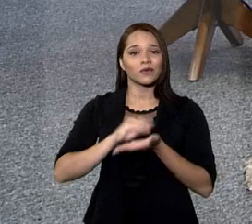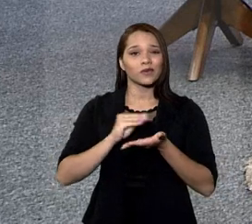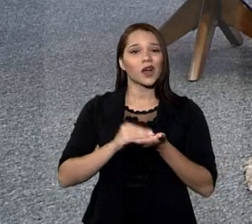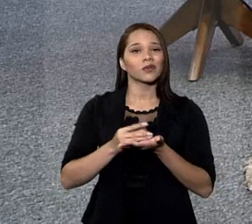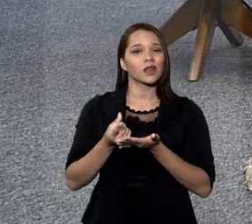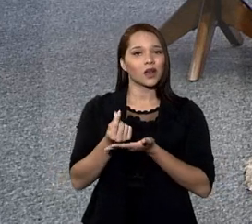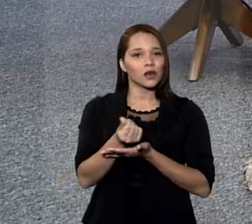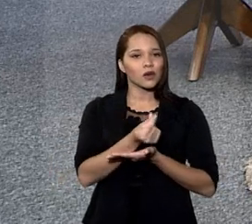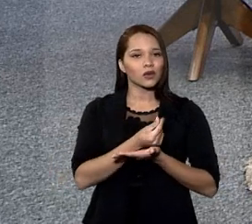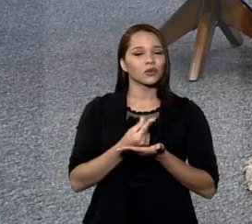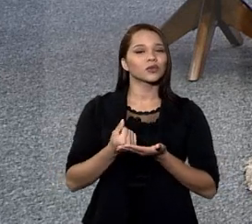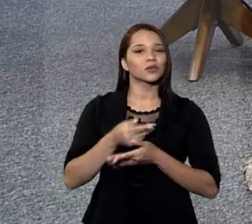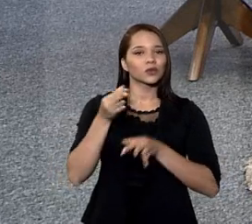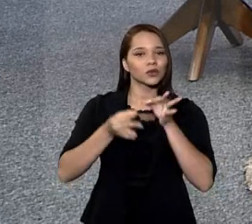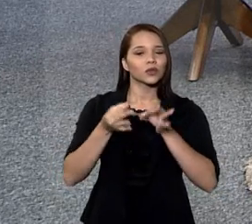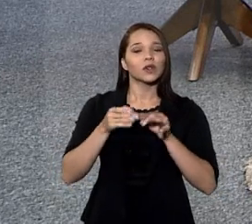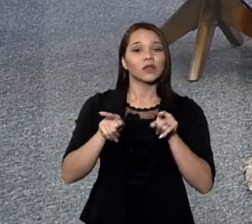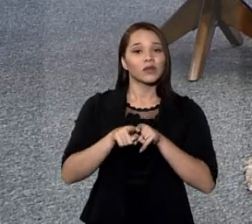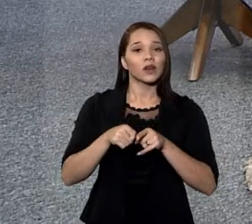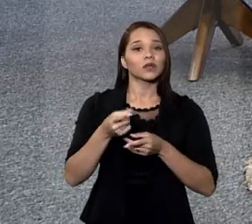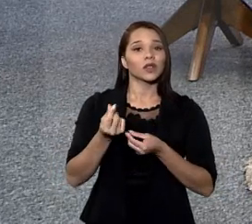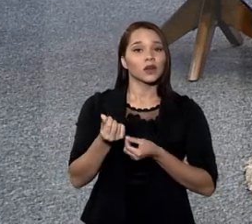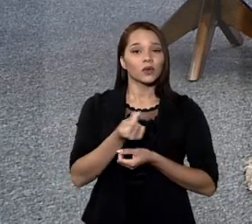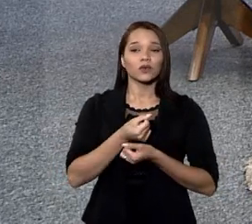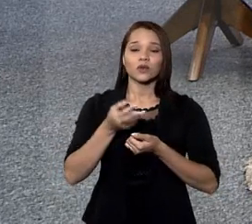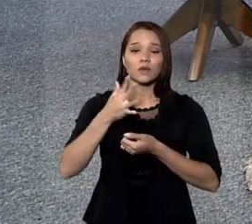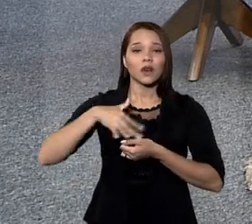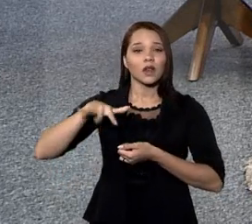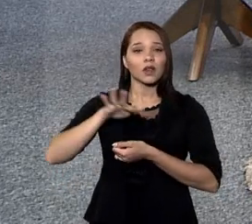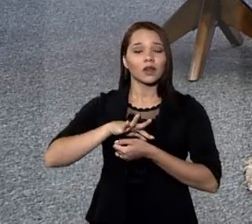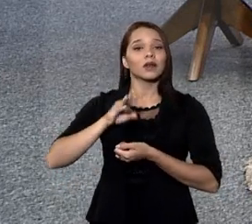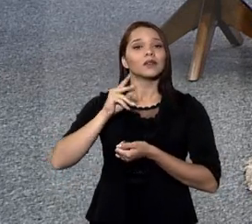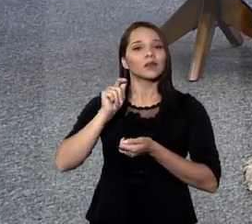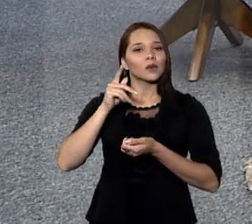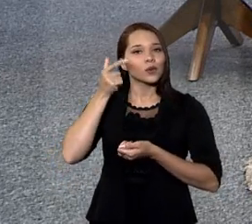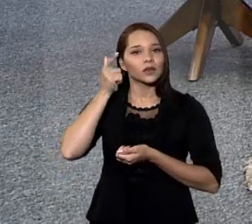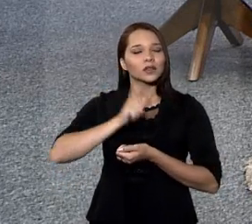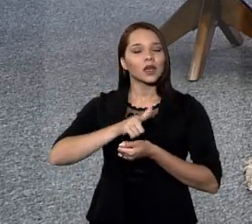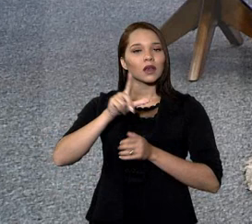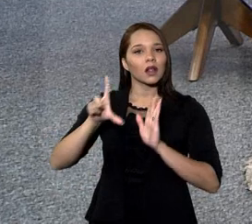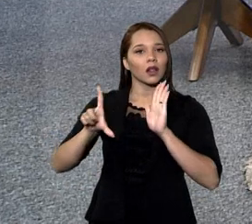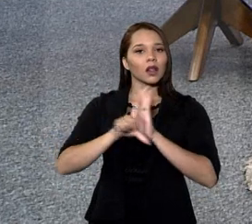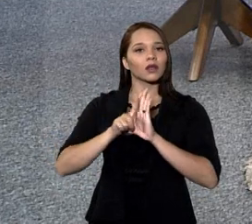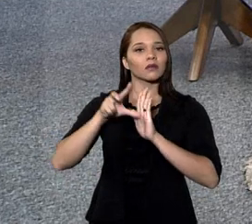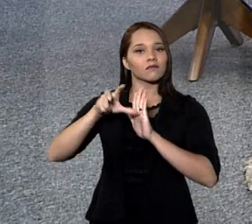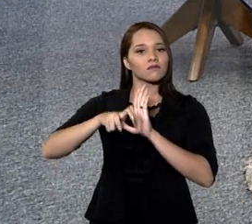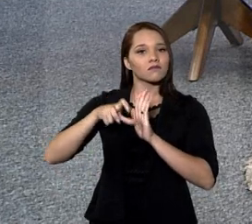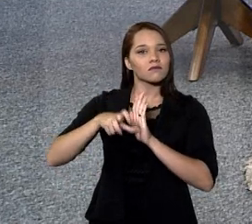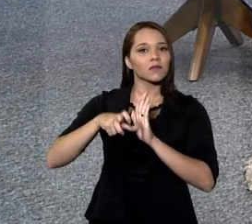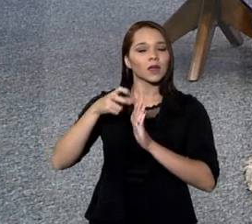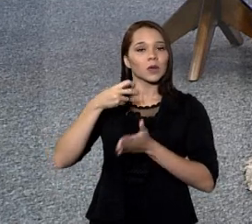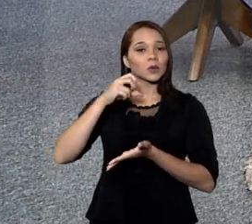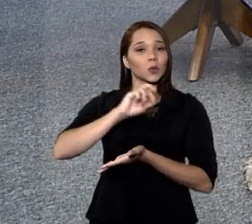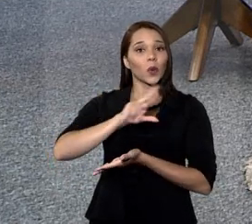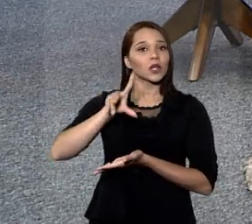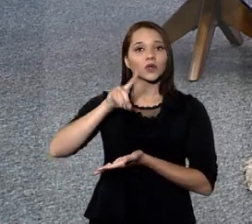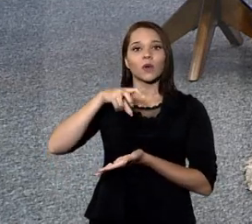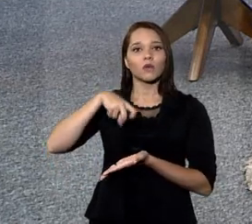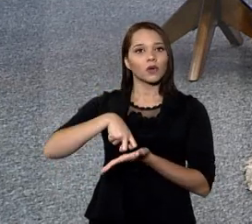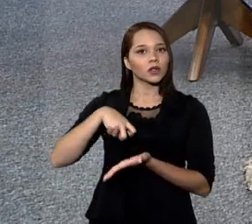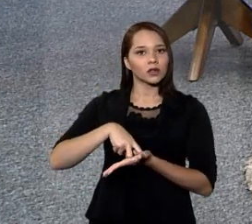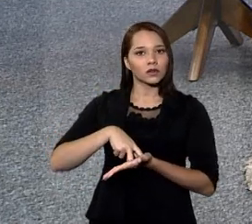utilizados e falta recursos para a sede que pode fazer com que a lei maria da penha não seja